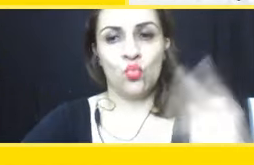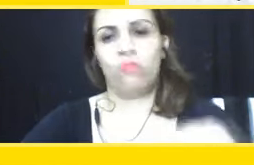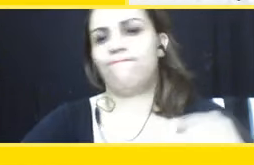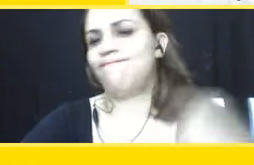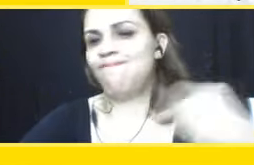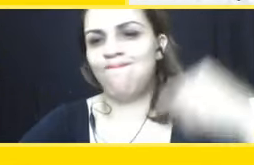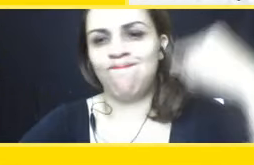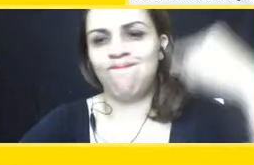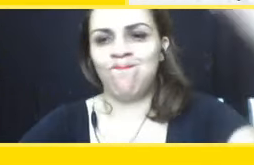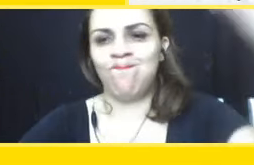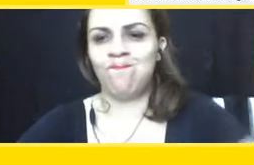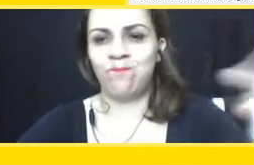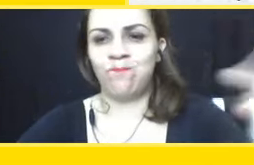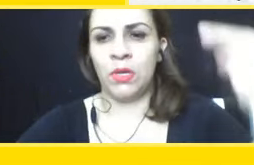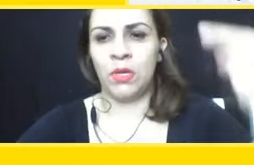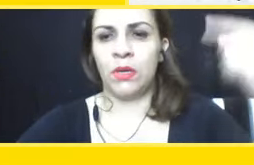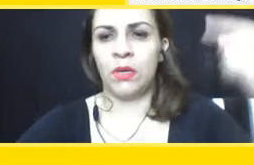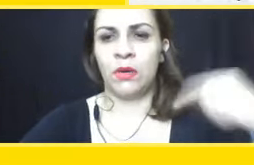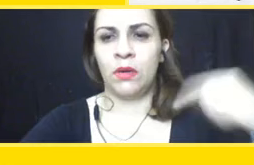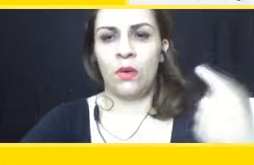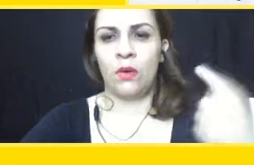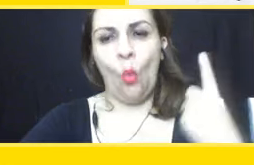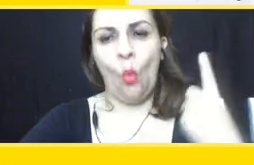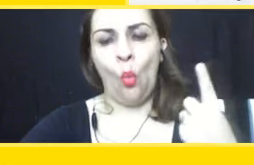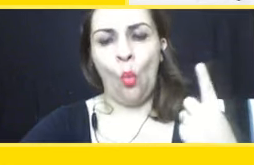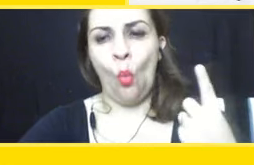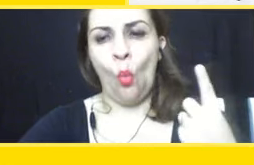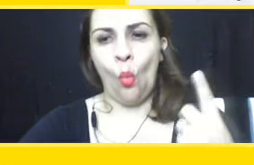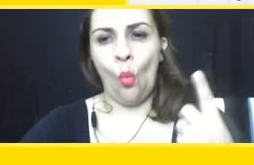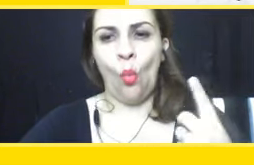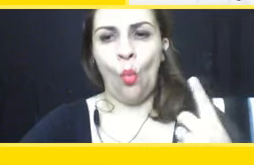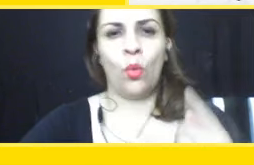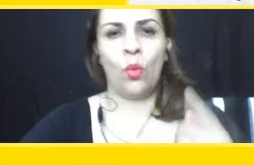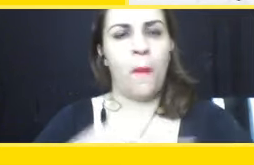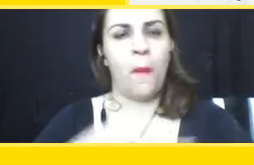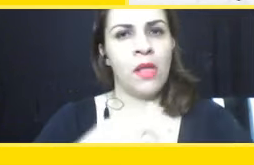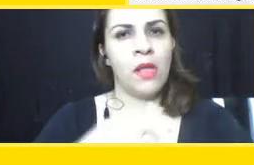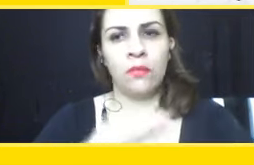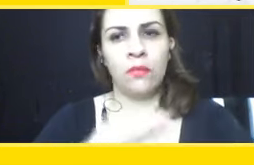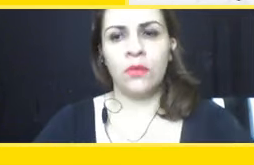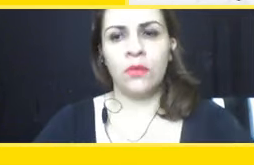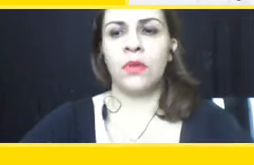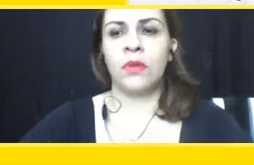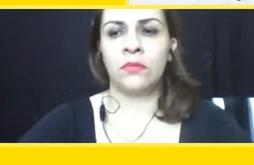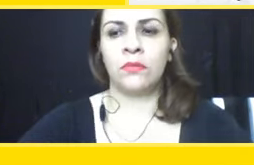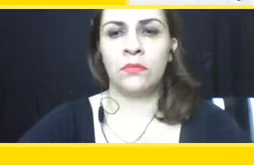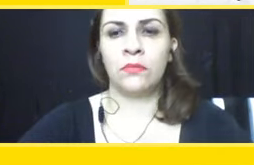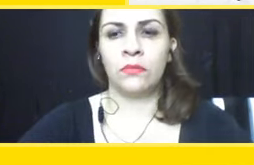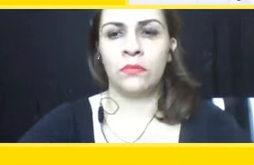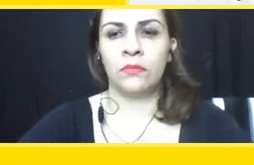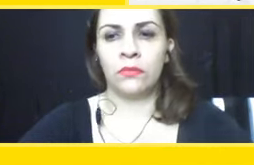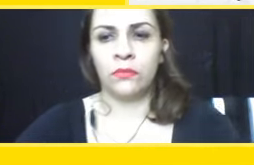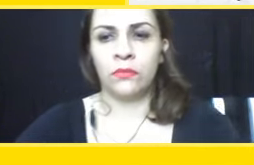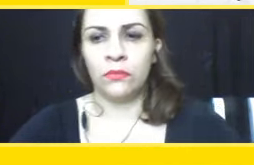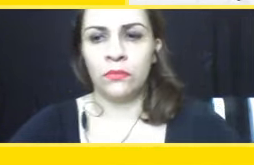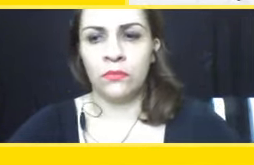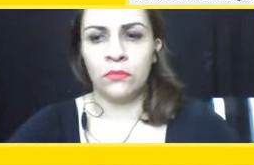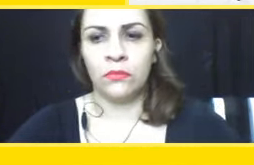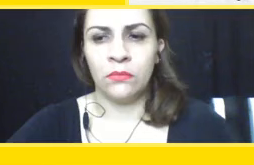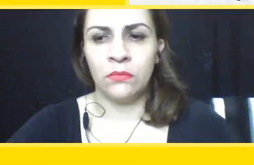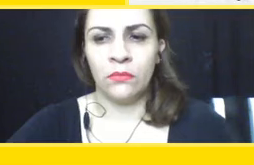para 2, para 1 bilhão e 200, aí vai diminuindo. Nós temos um problema ainda, viu? Que por causa da lei